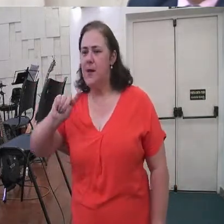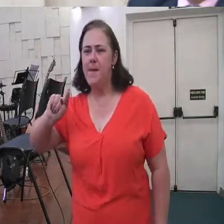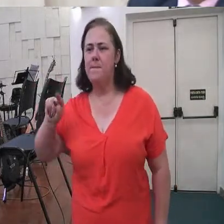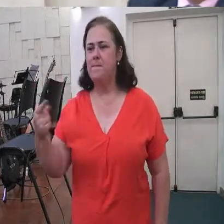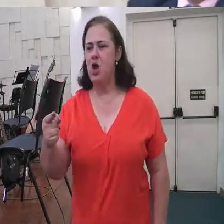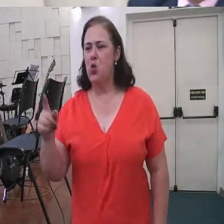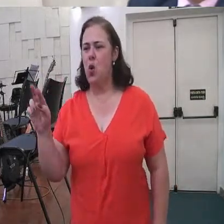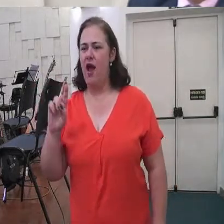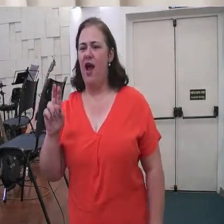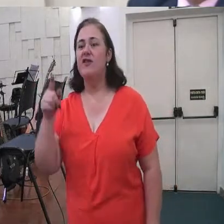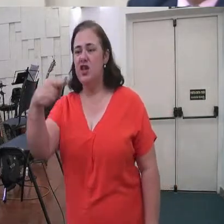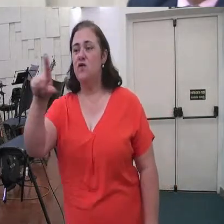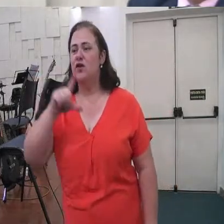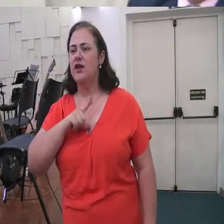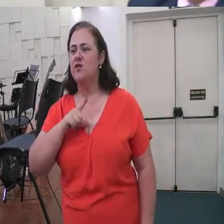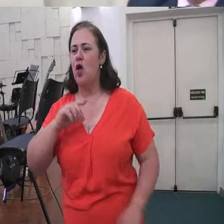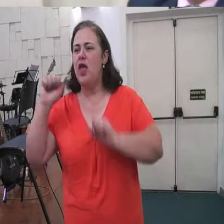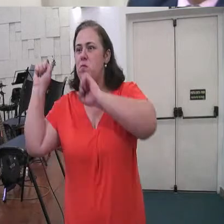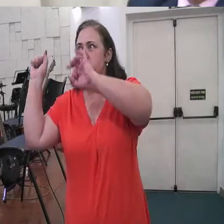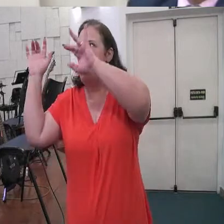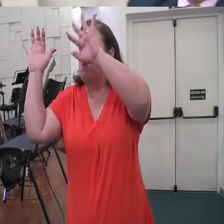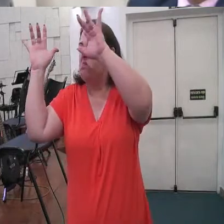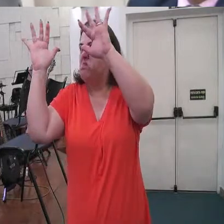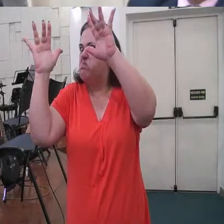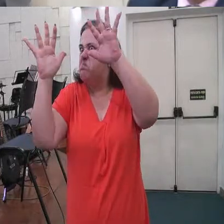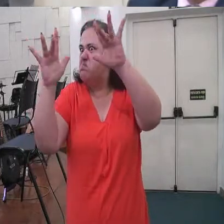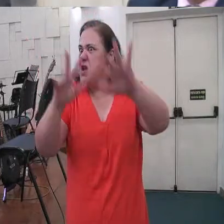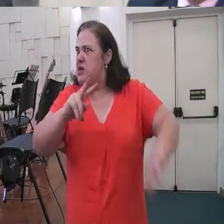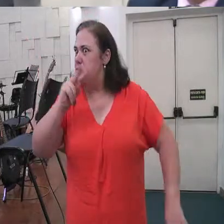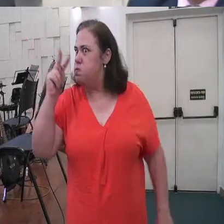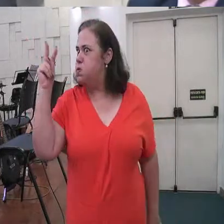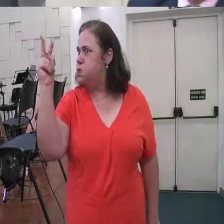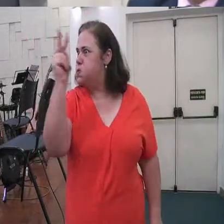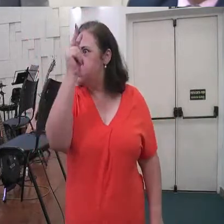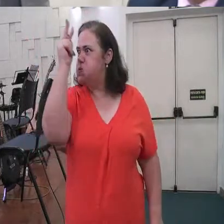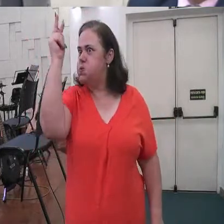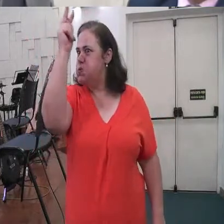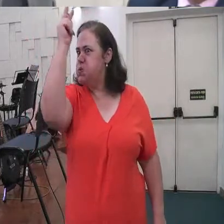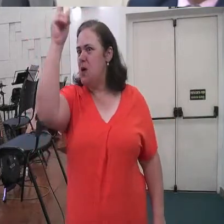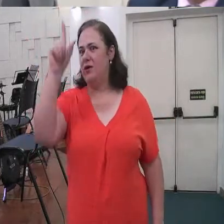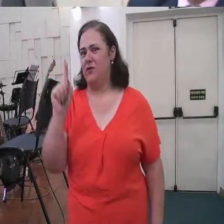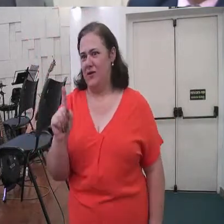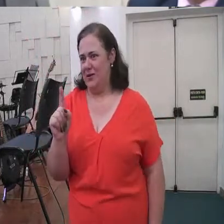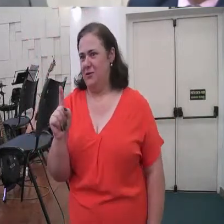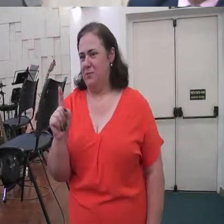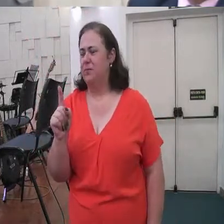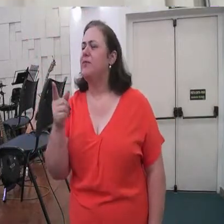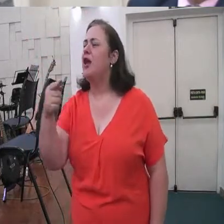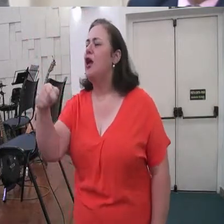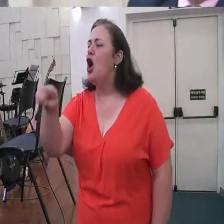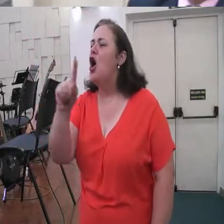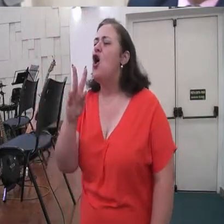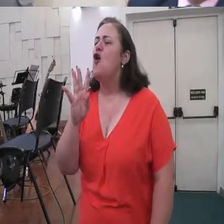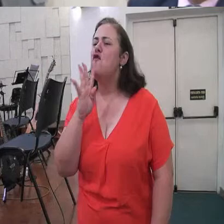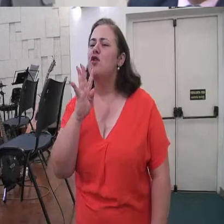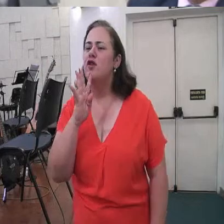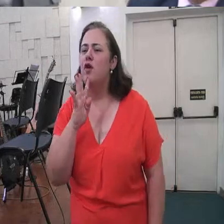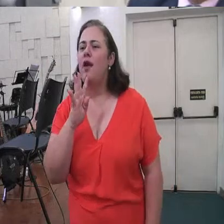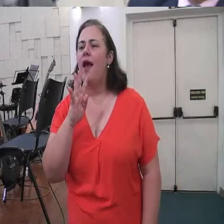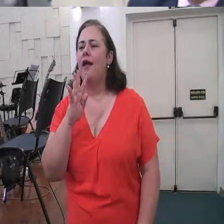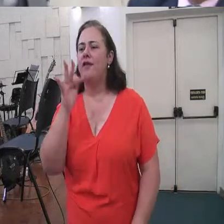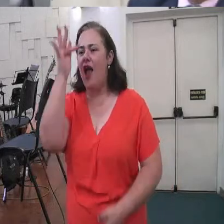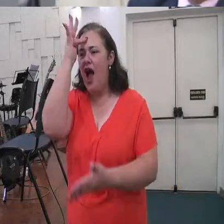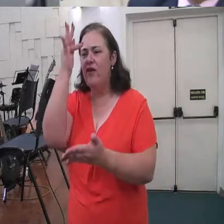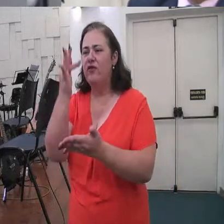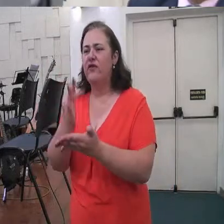É a fé da lata velha. Vocês conhecem a fé da lata velha? O que é a fé da lata velha? Um determinado líder disse